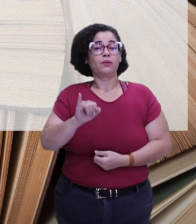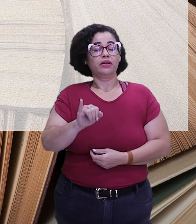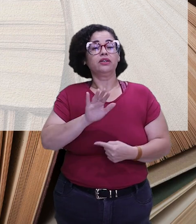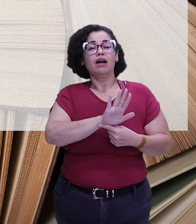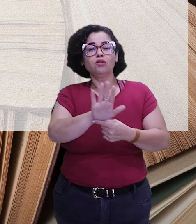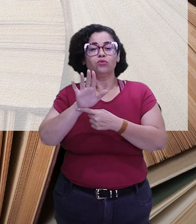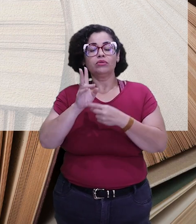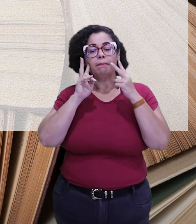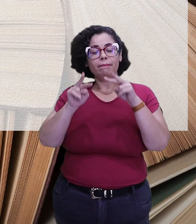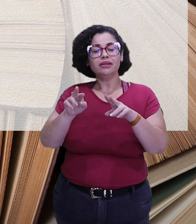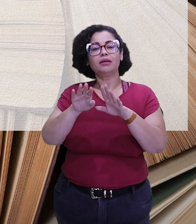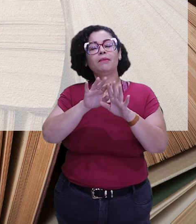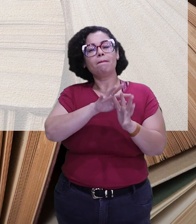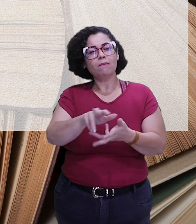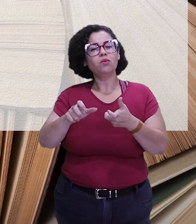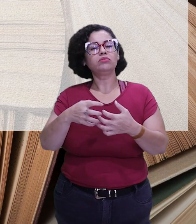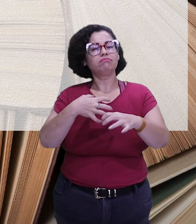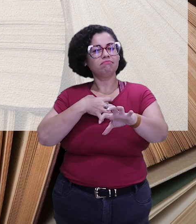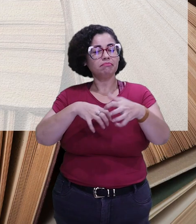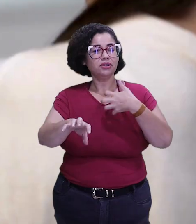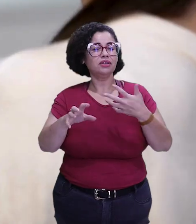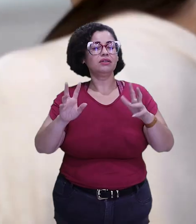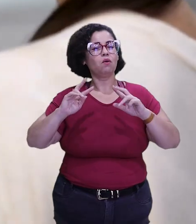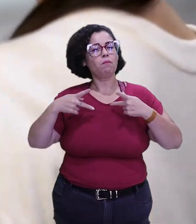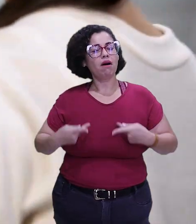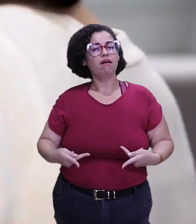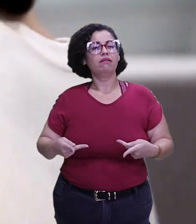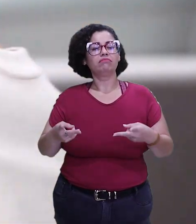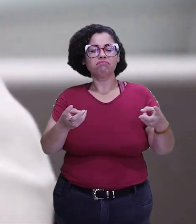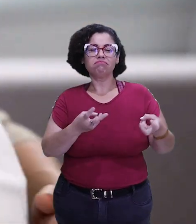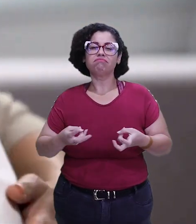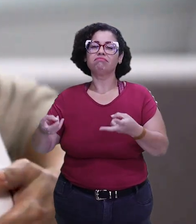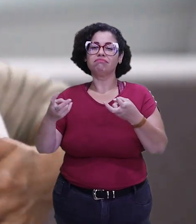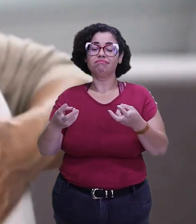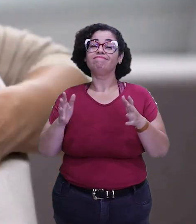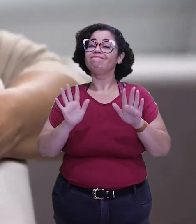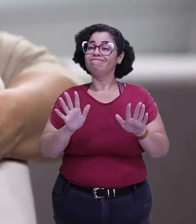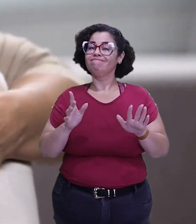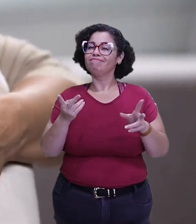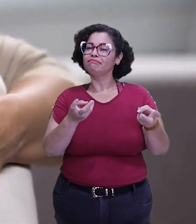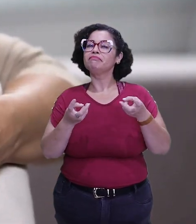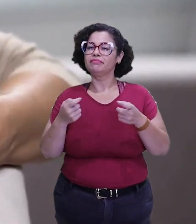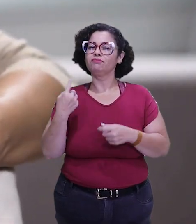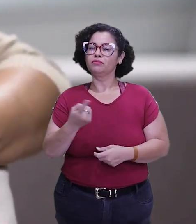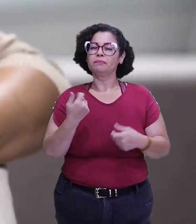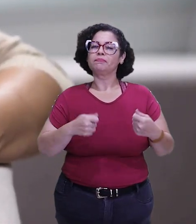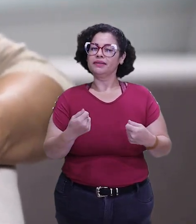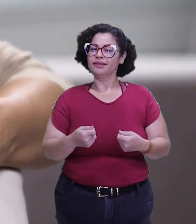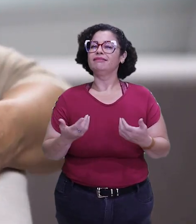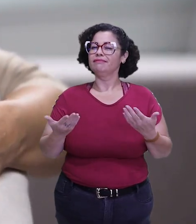a enxergar o mundo com mais empatia, com mais humanidade. E cá para nós. Estamos precisando,